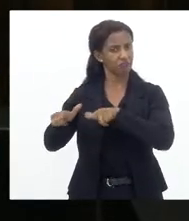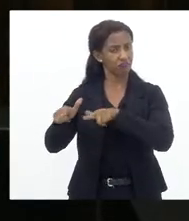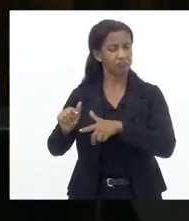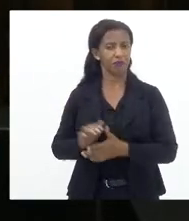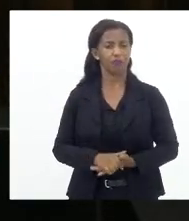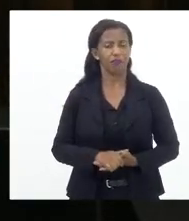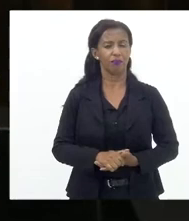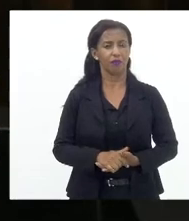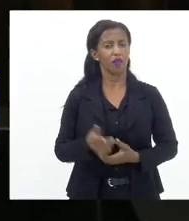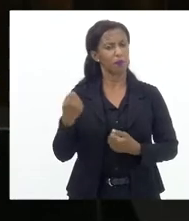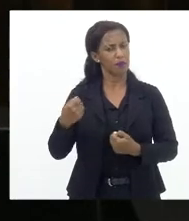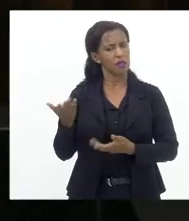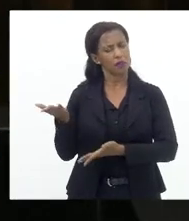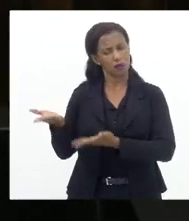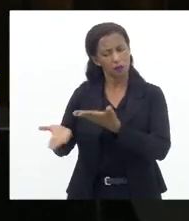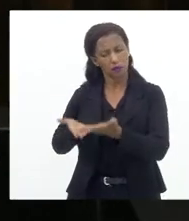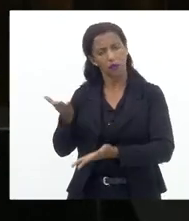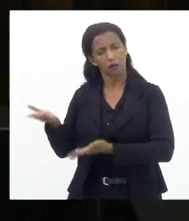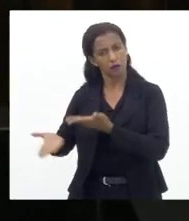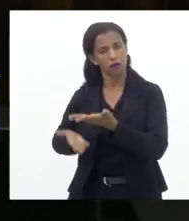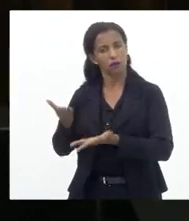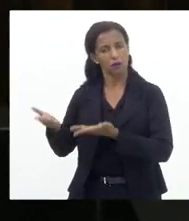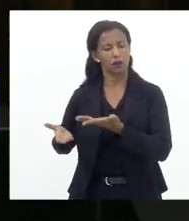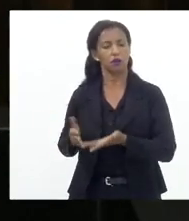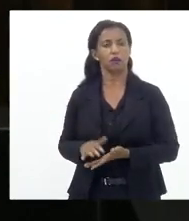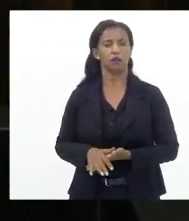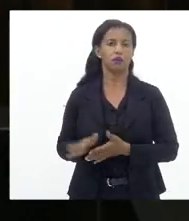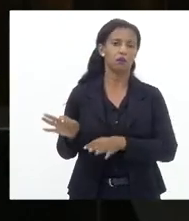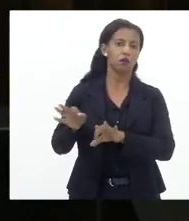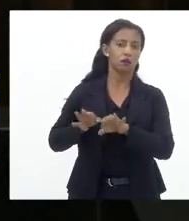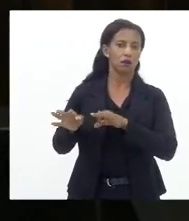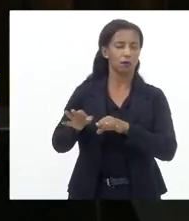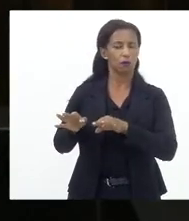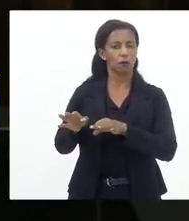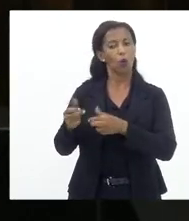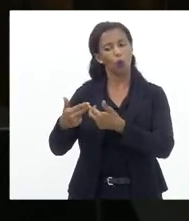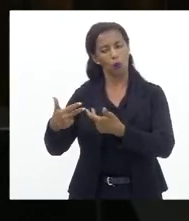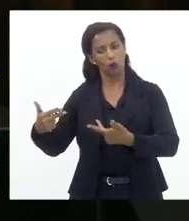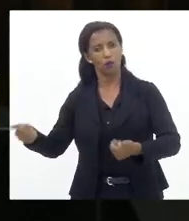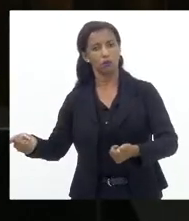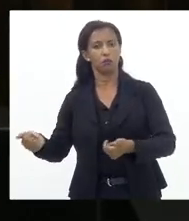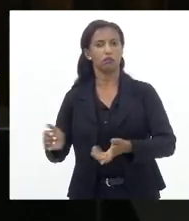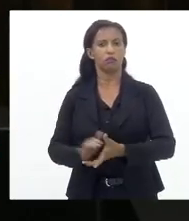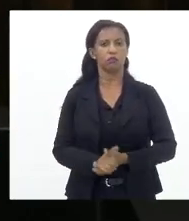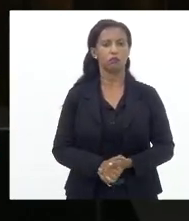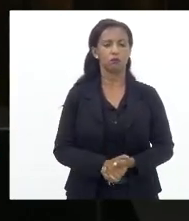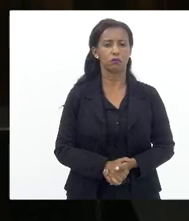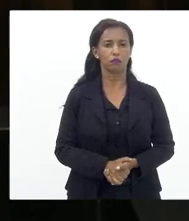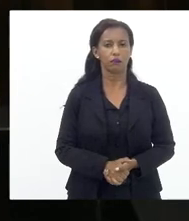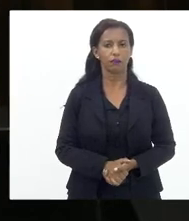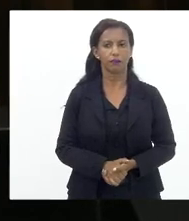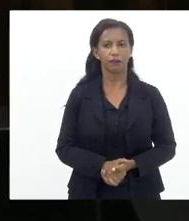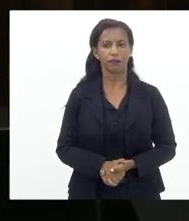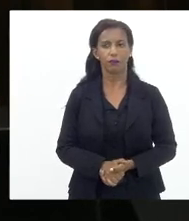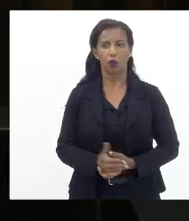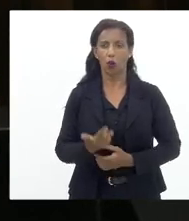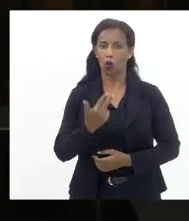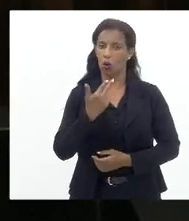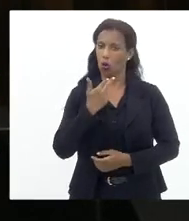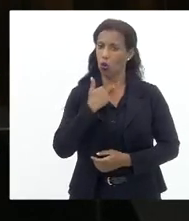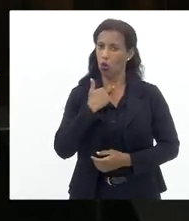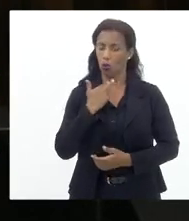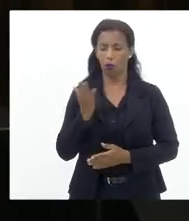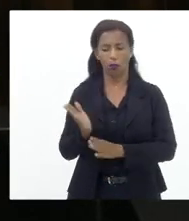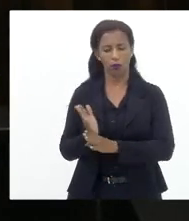merecem serem tratados de forma o equalizada a gente não pode